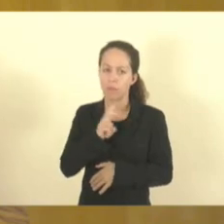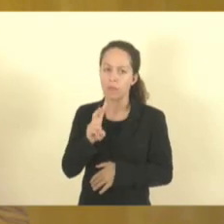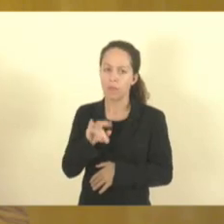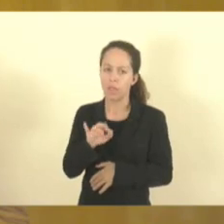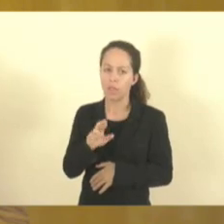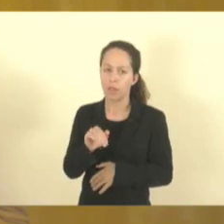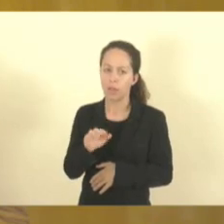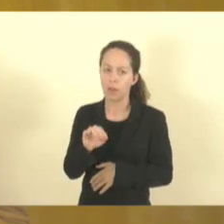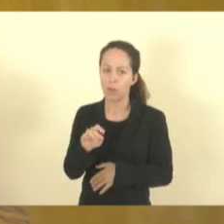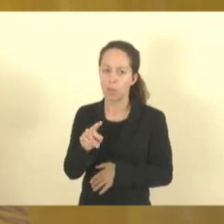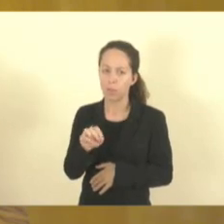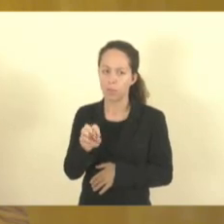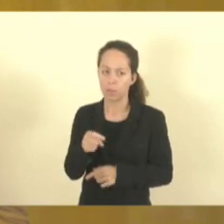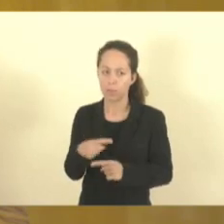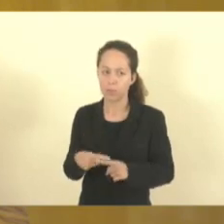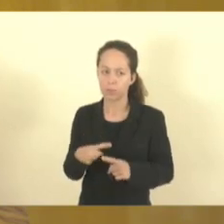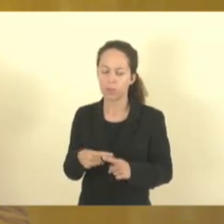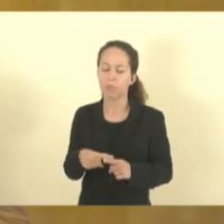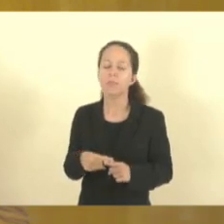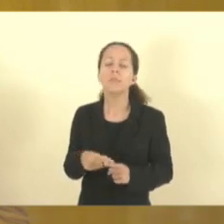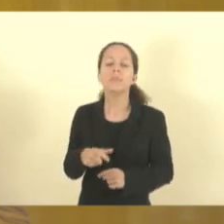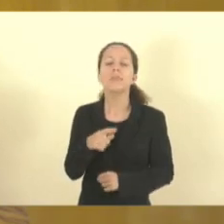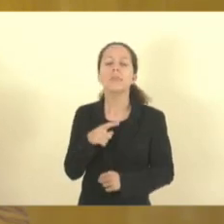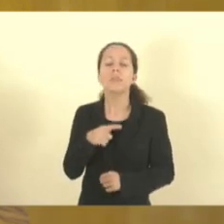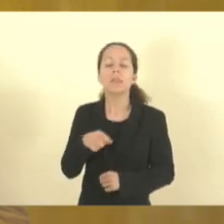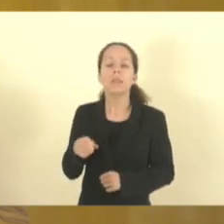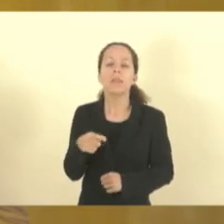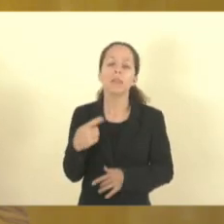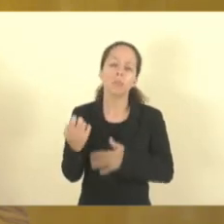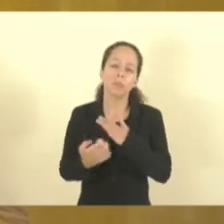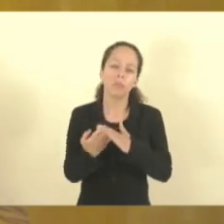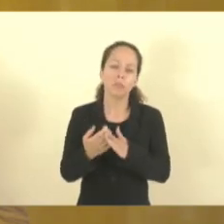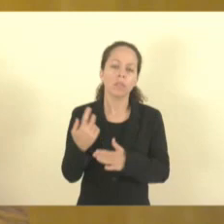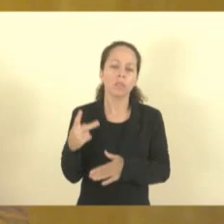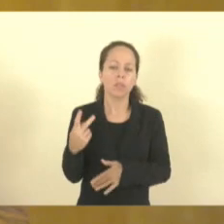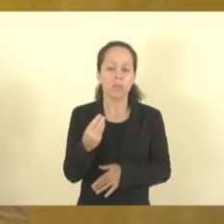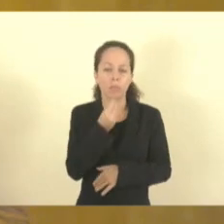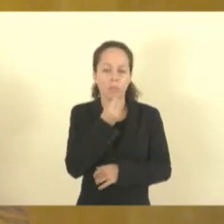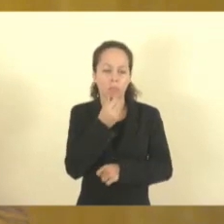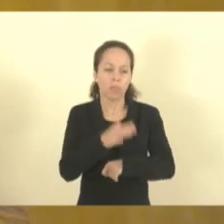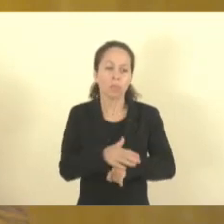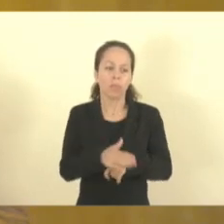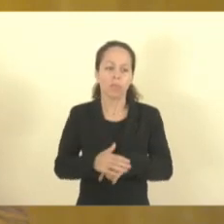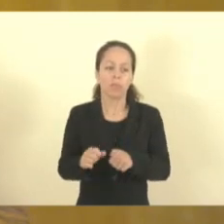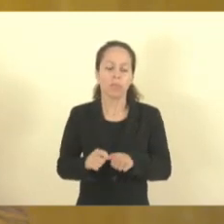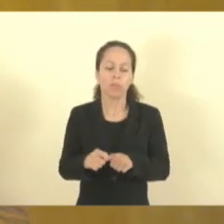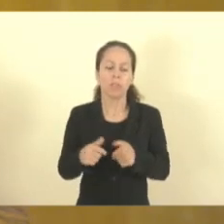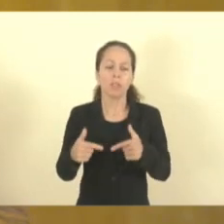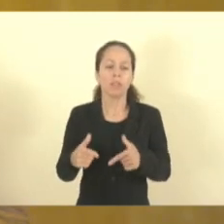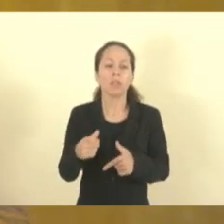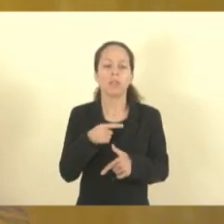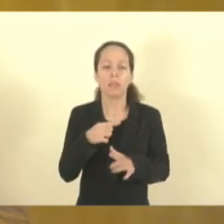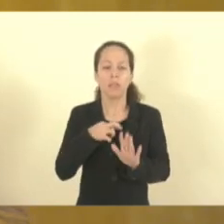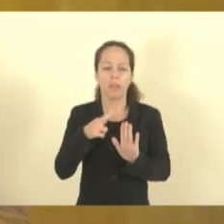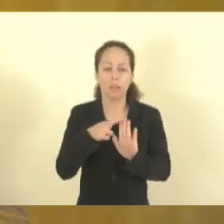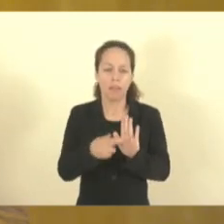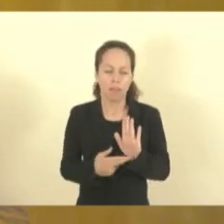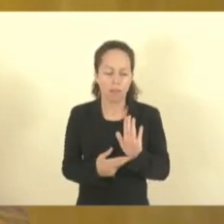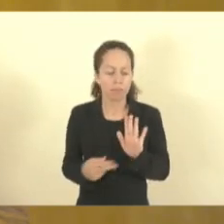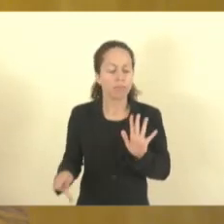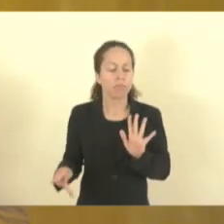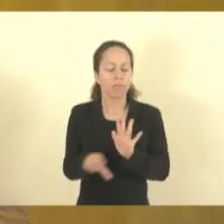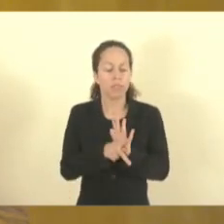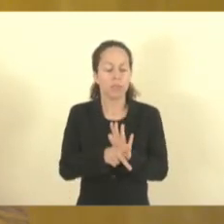não integralizou aquilo que cabia à empresa dele integralizar no patrimônio da sociedade, que era